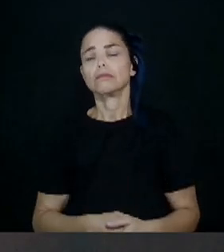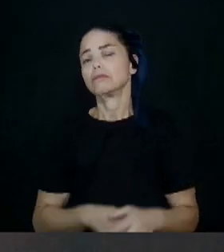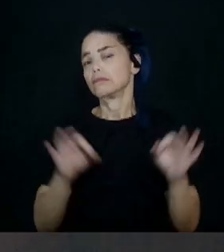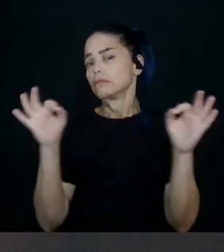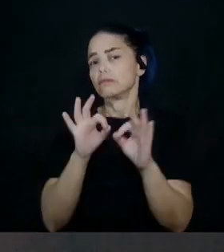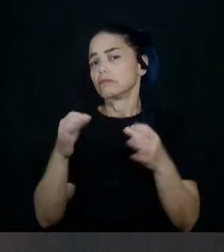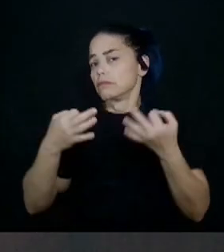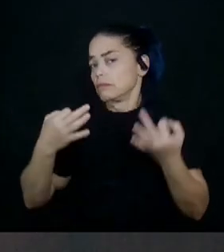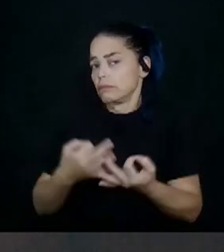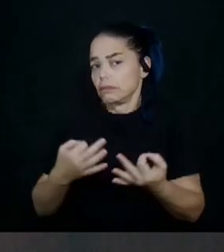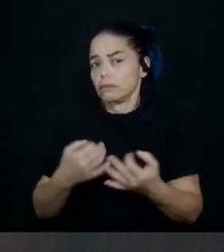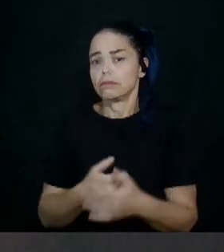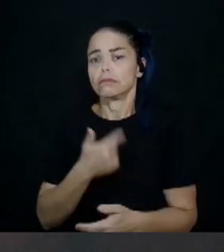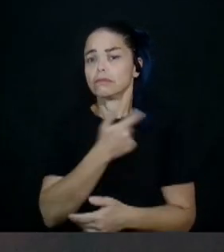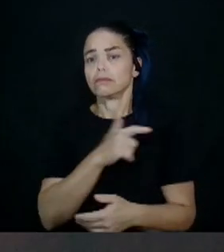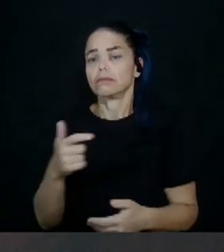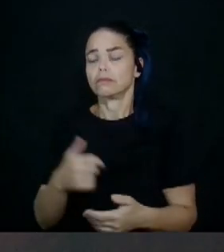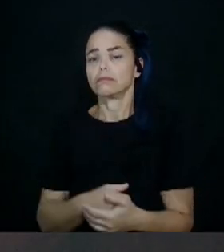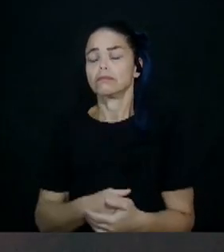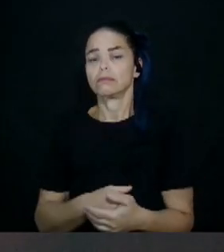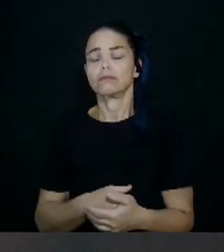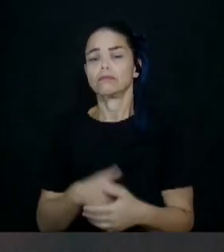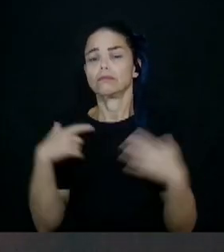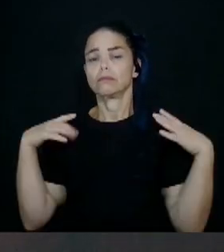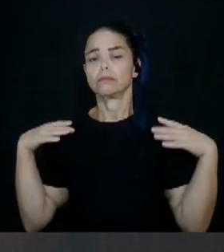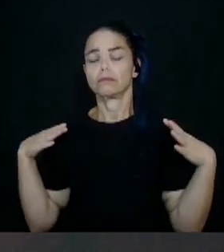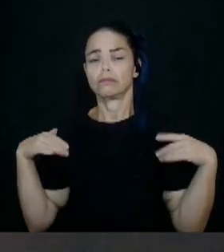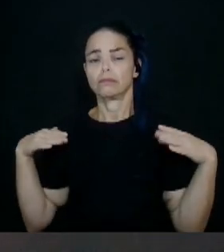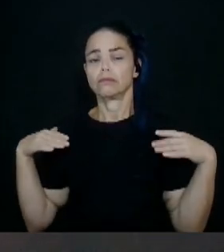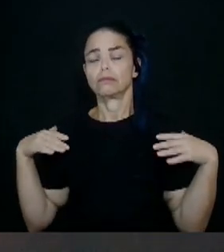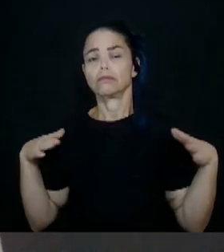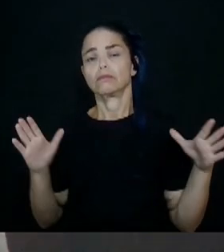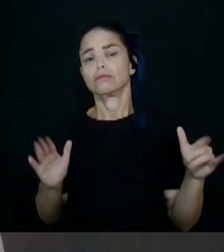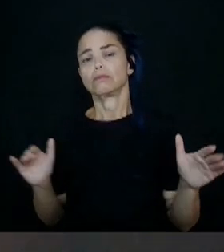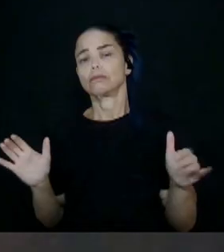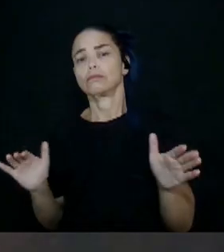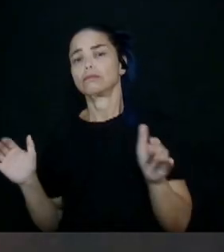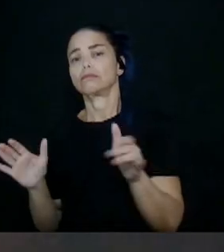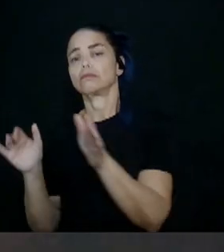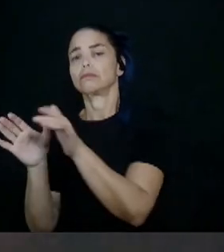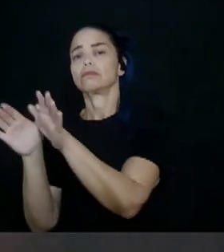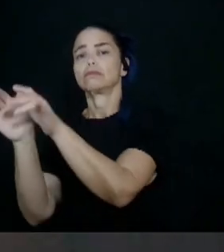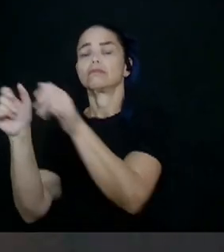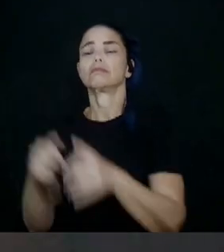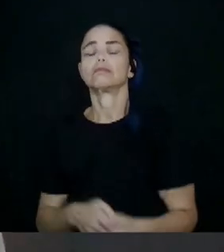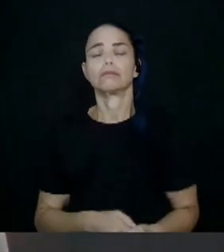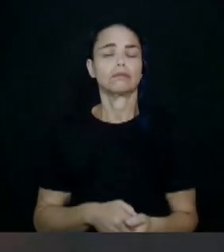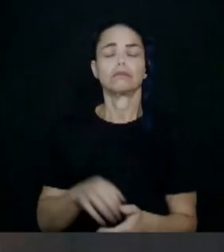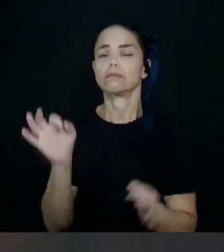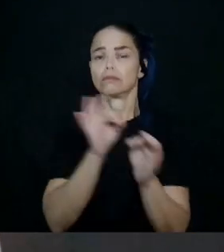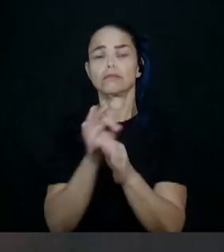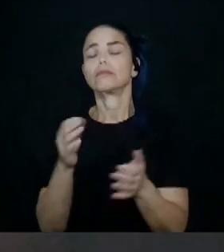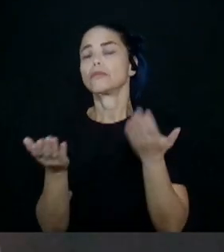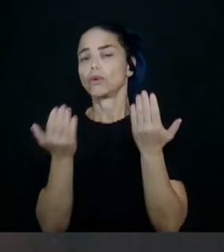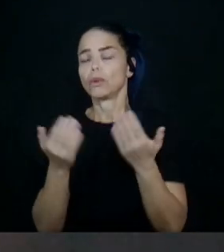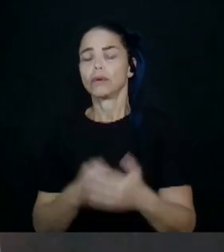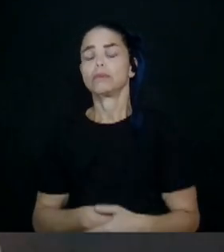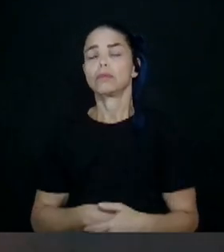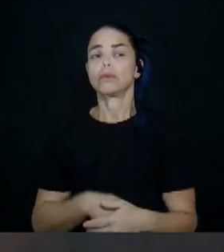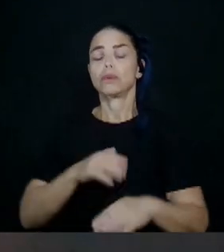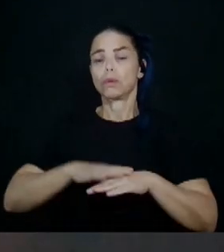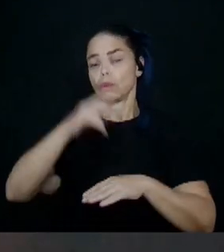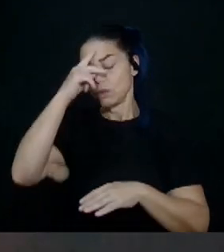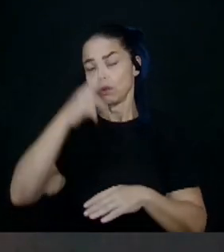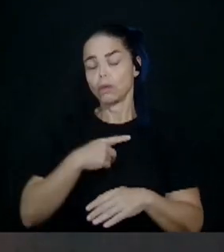perfeito, ninguém tem asa e ninguém sai voando por aí. Mas eu preciso Qual é a questão do autoentendimento? Como que eu